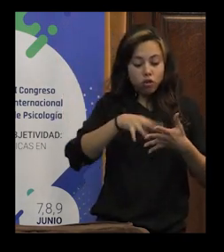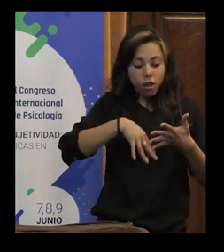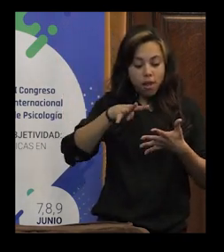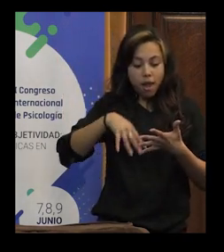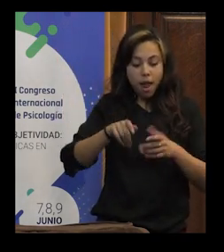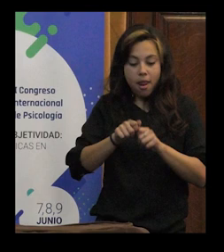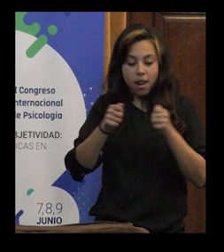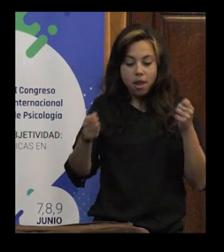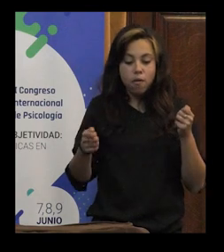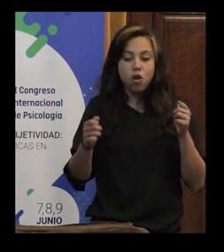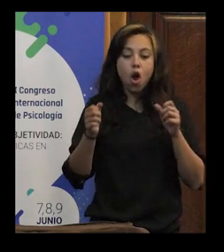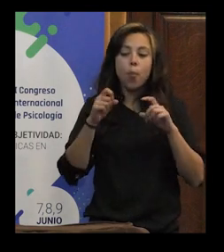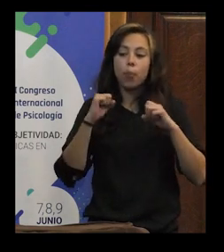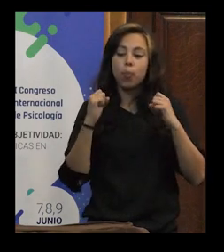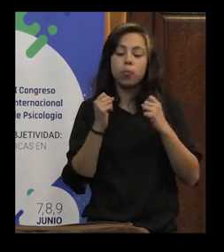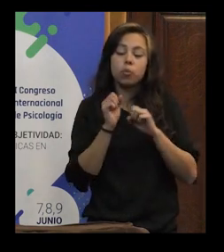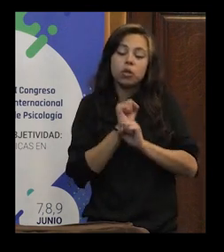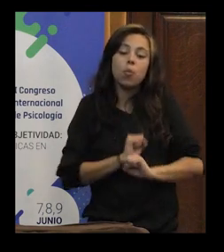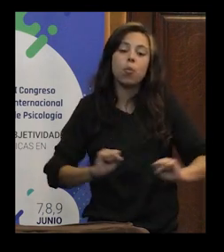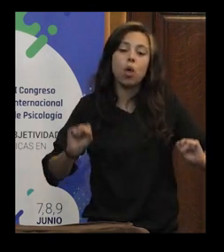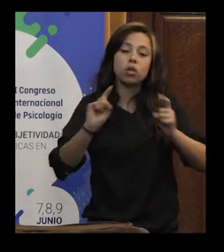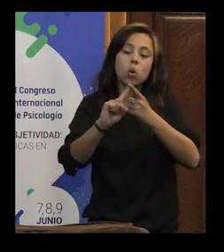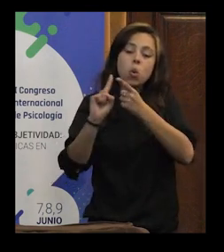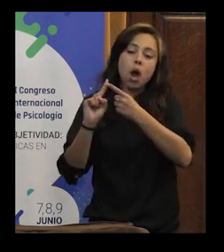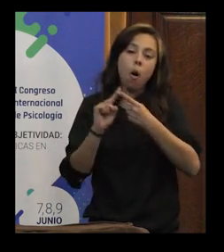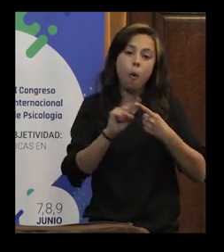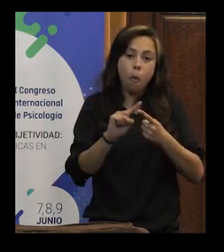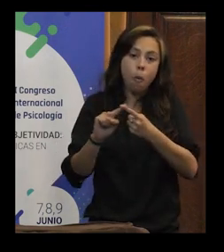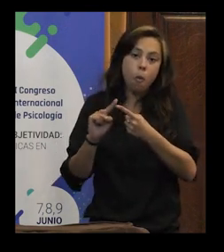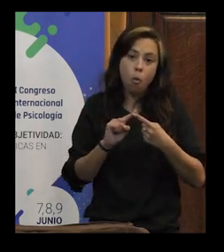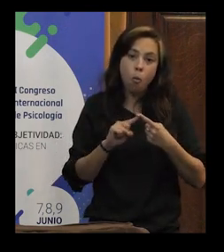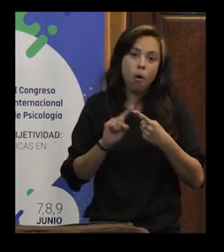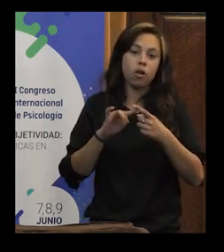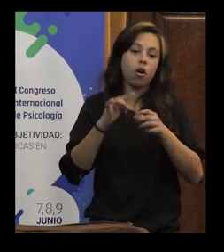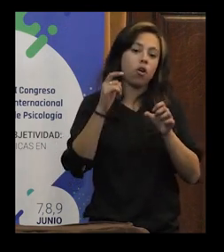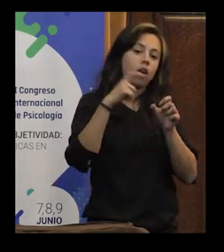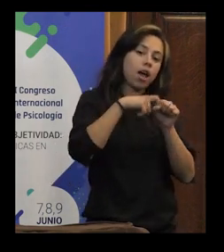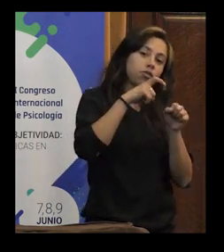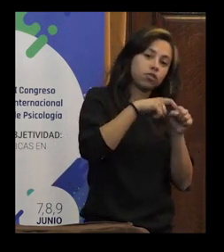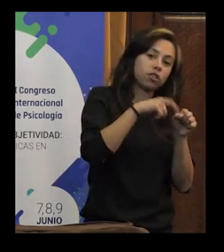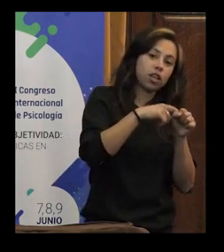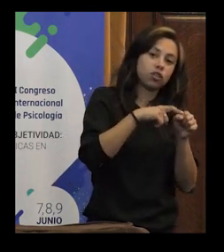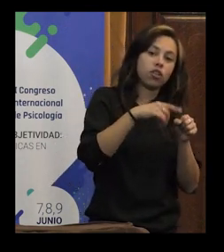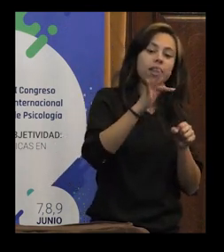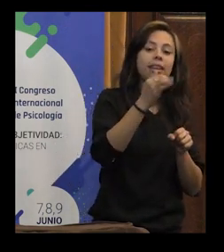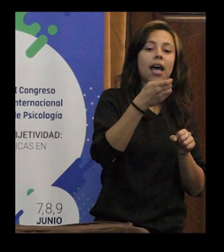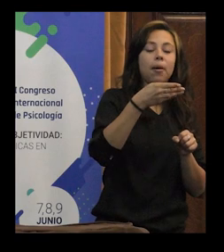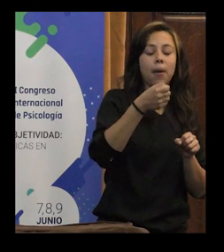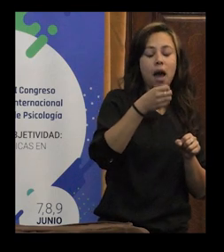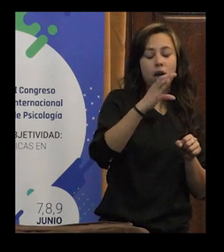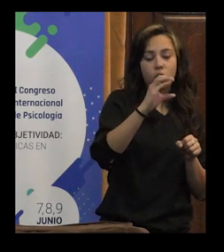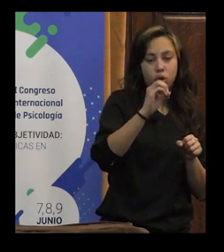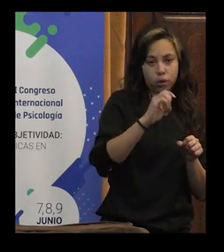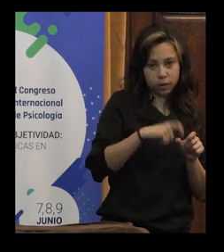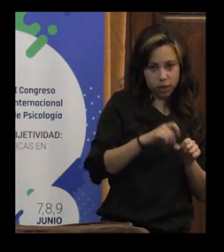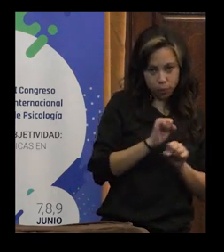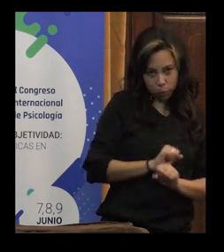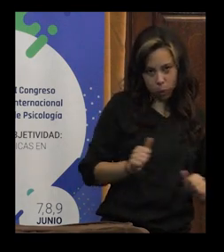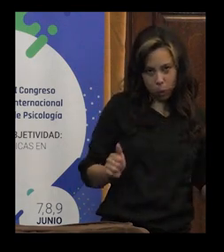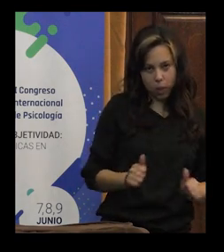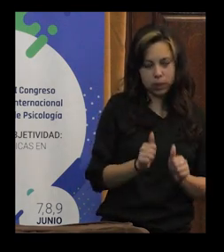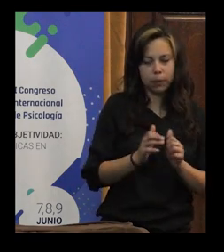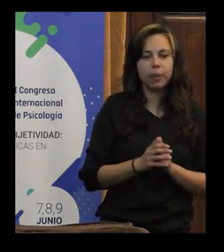da associação do tabaco com problemas de saúde. Na segunda metade do